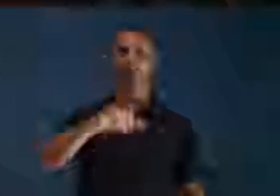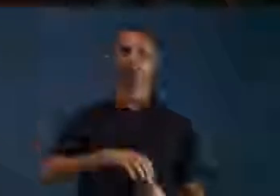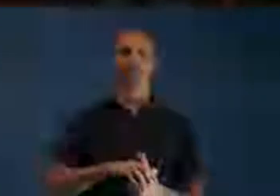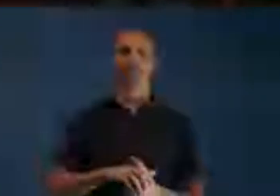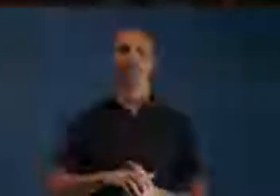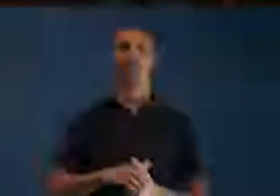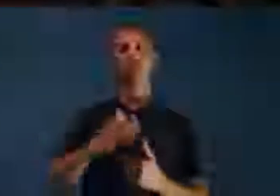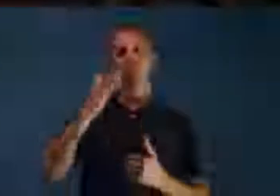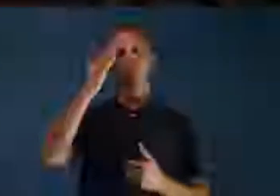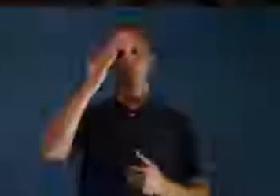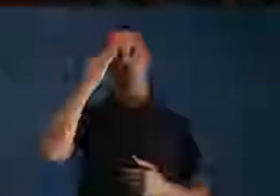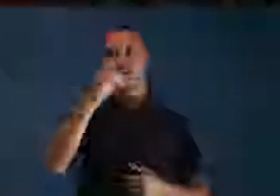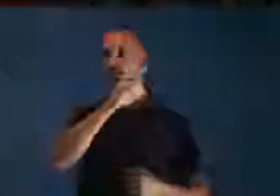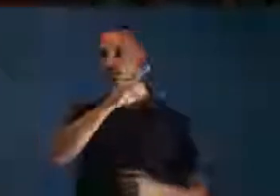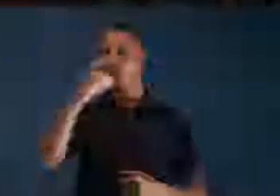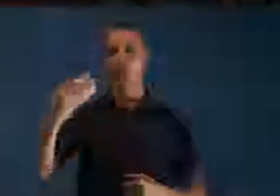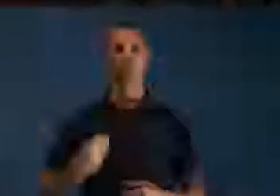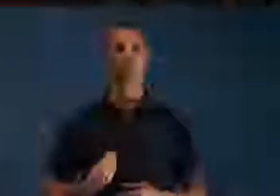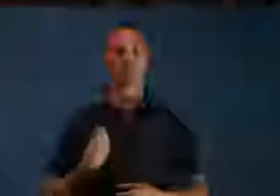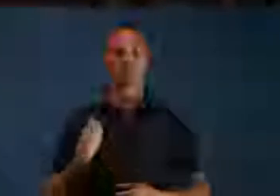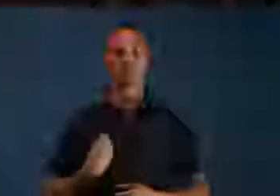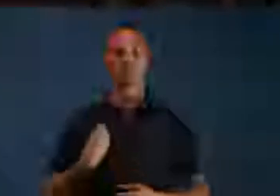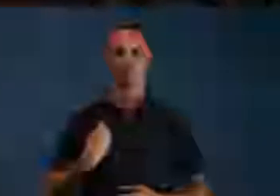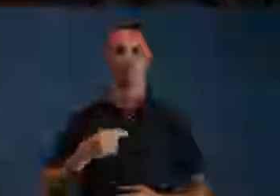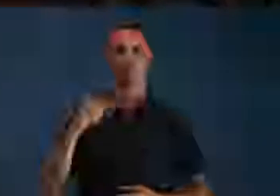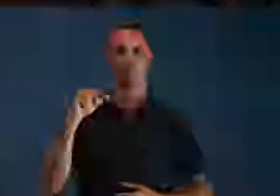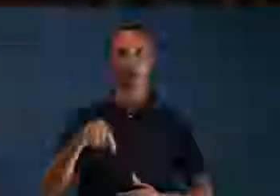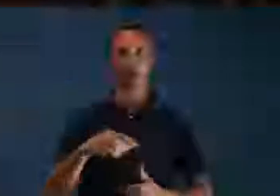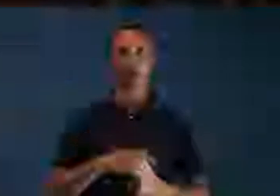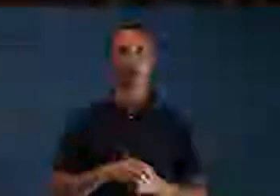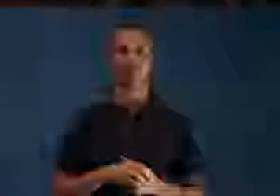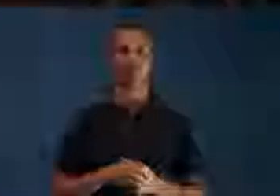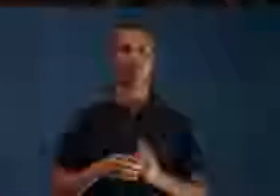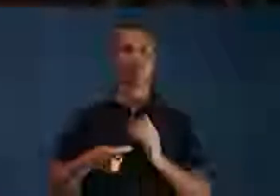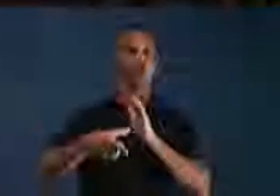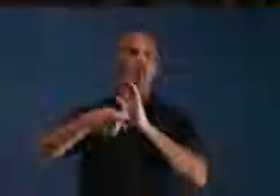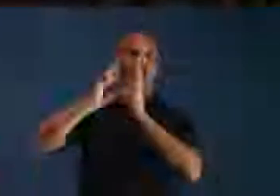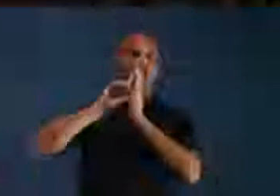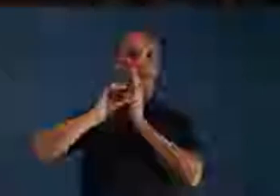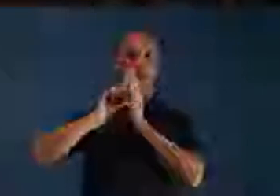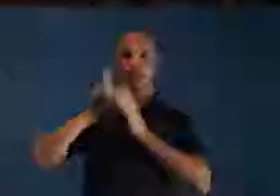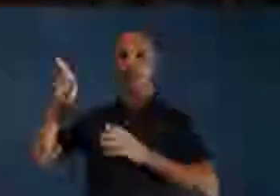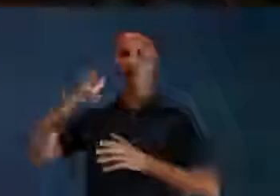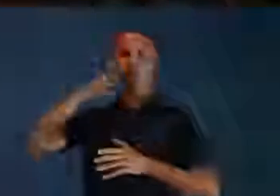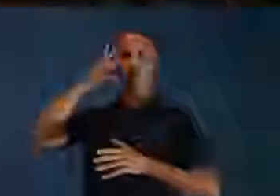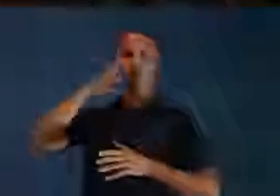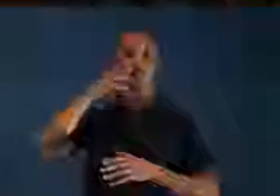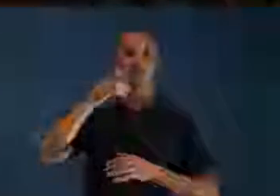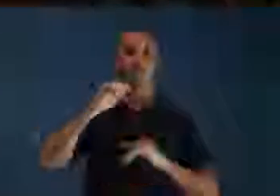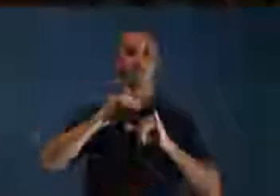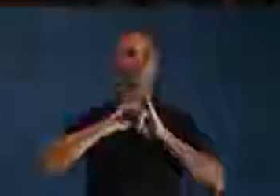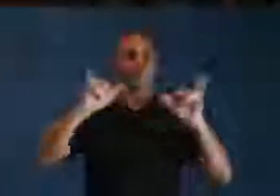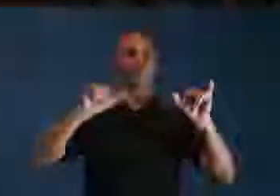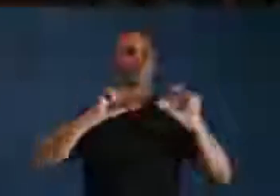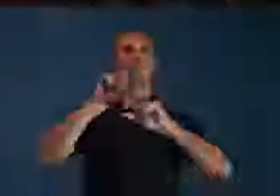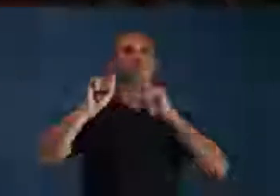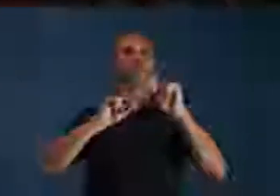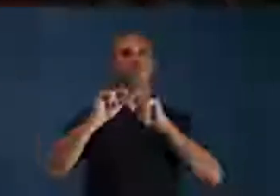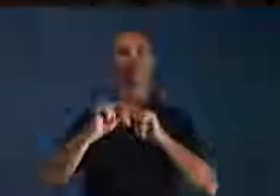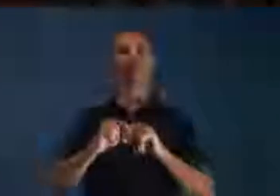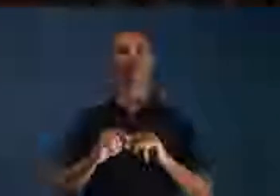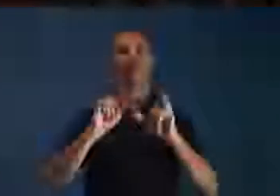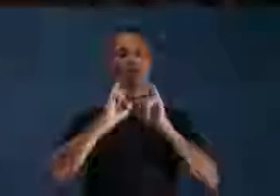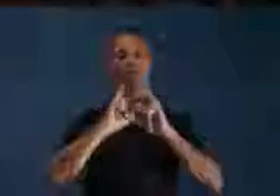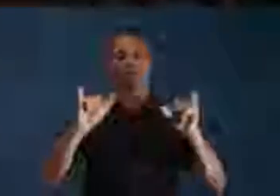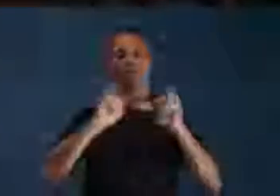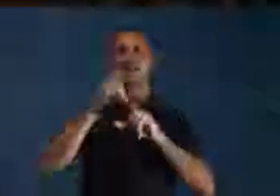a presença de todos e, antes de passar a palavra à Lisli, eu gostaria só de fazer o que sempre faço, que é a propaganda